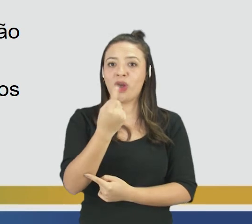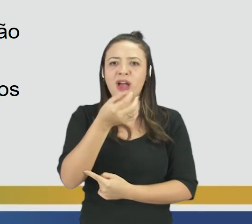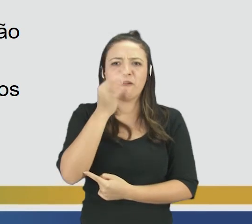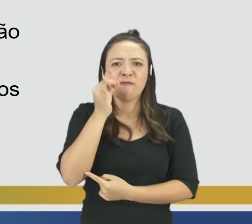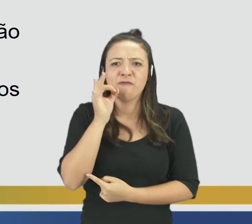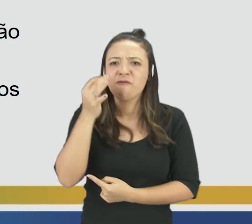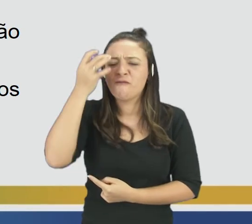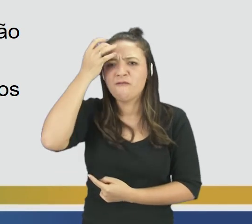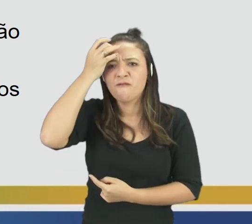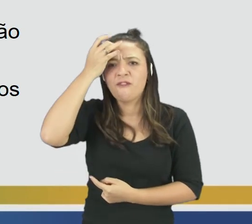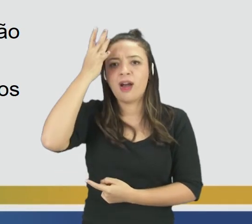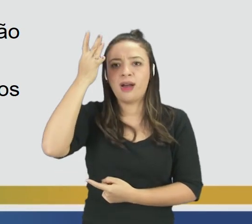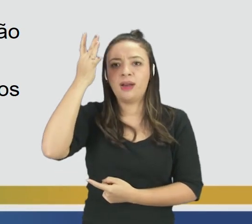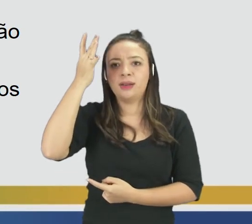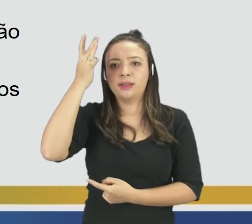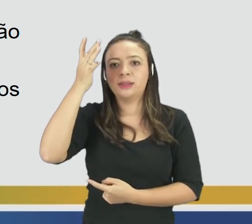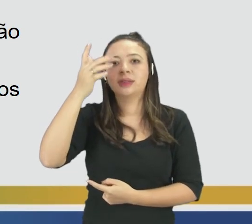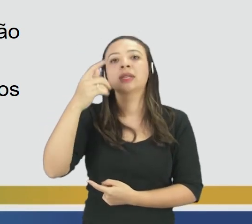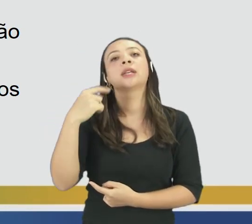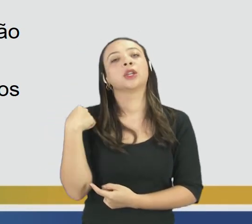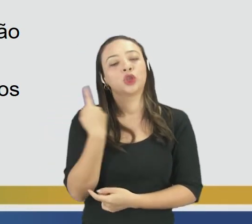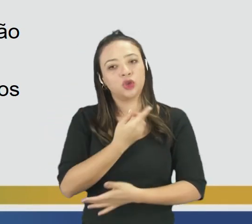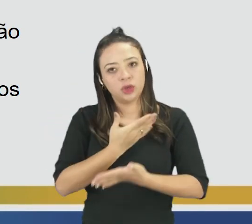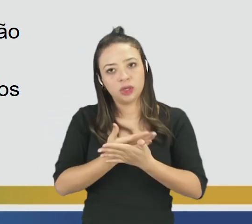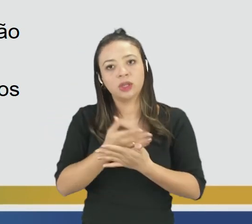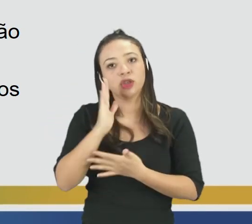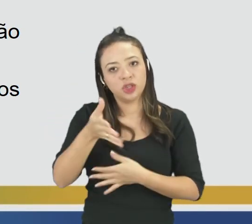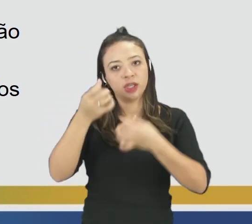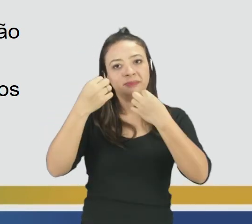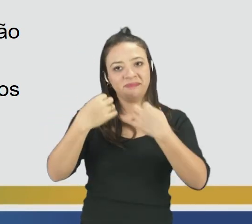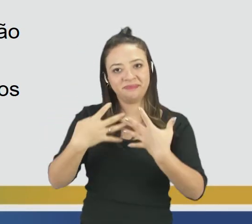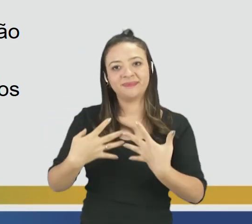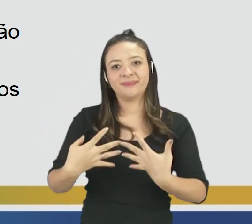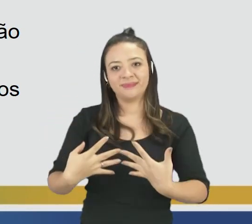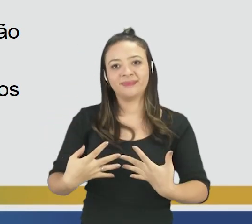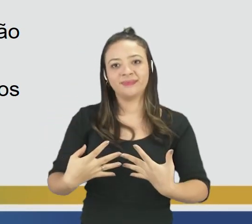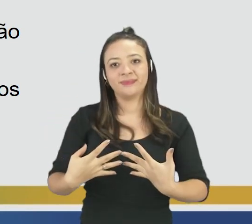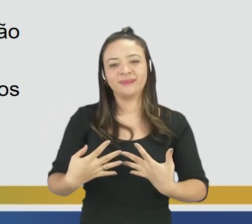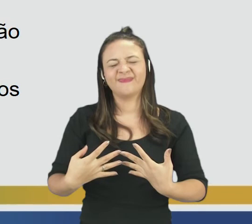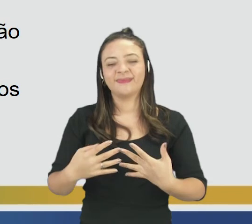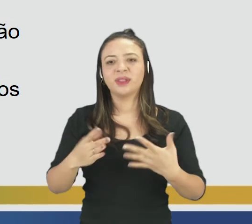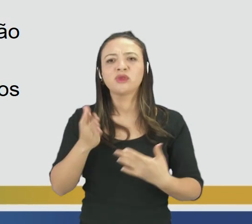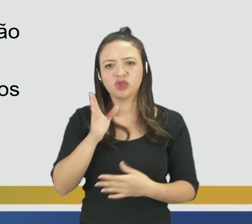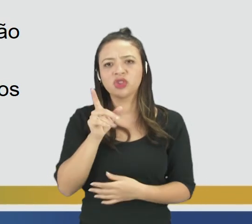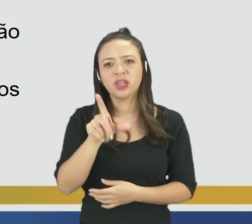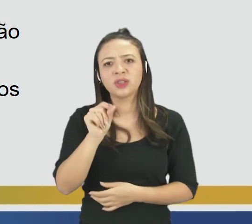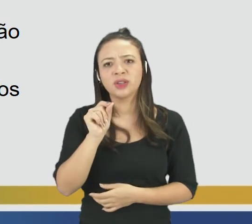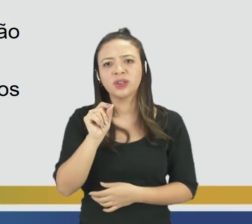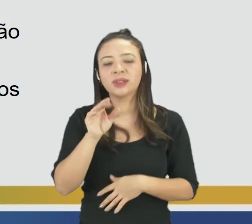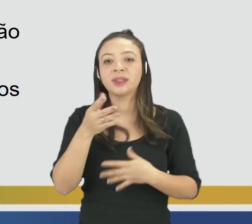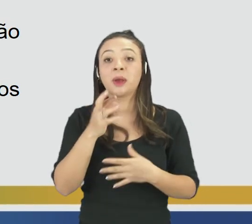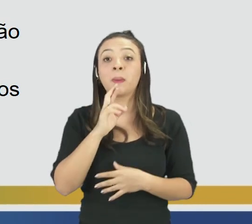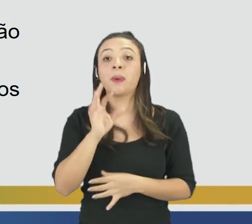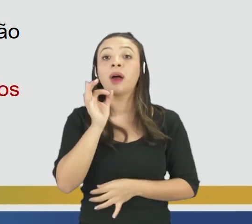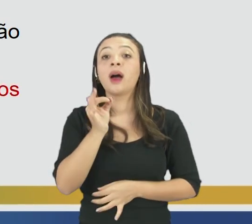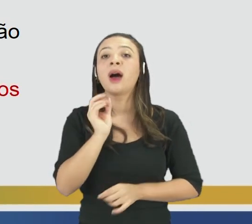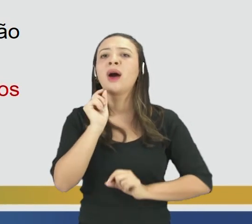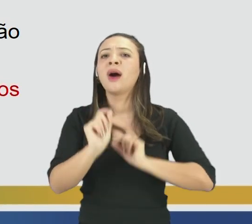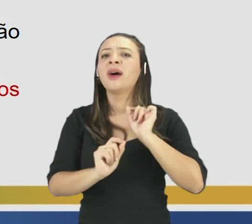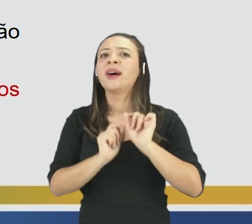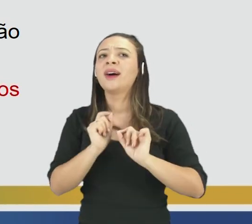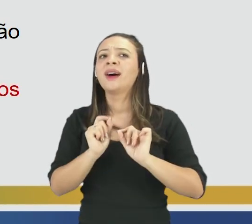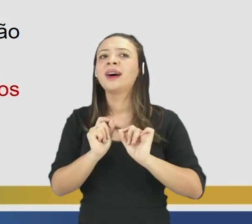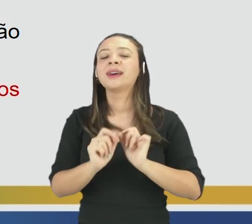tá muito fácil de entender que na nossa aula foi falado Algum deles aí então já decidiu então a resposta certa